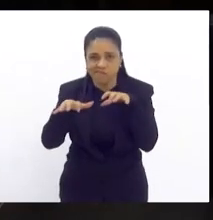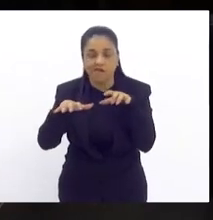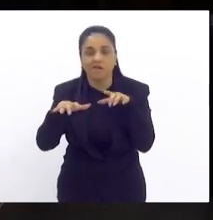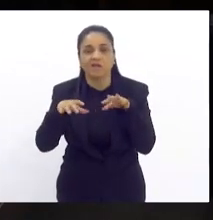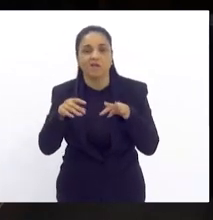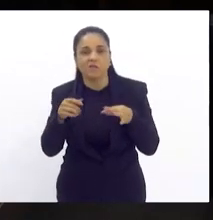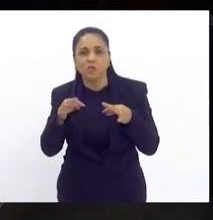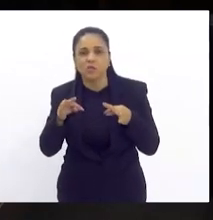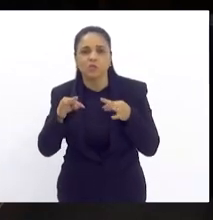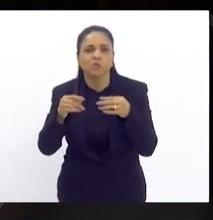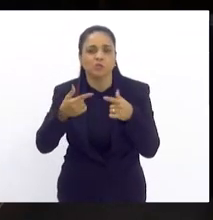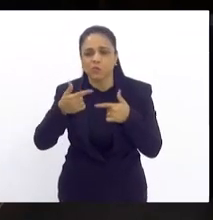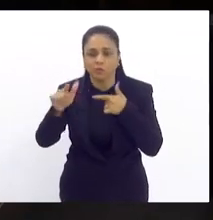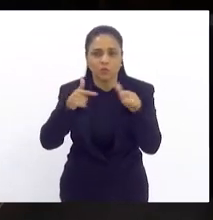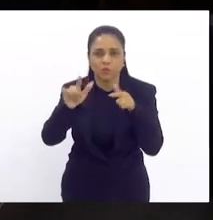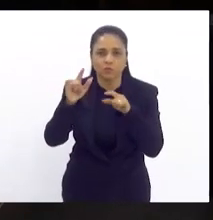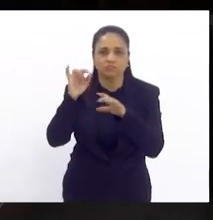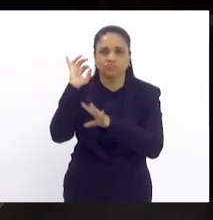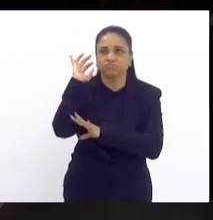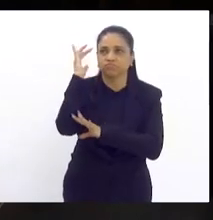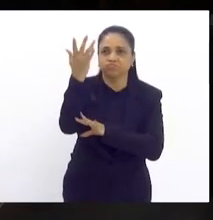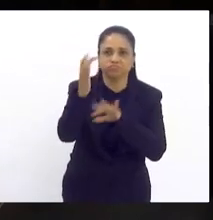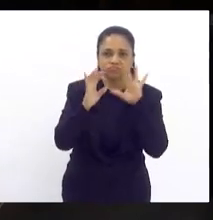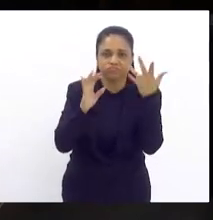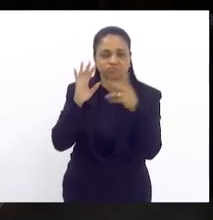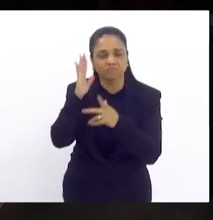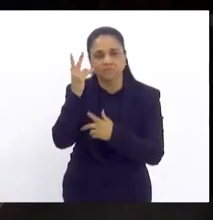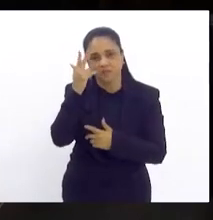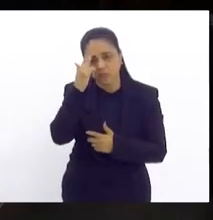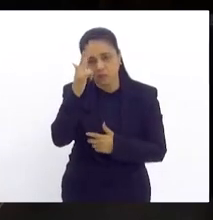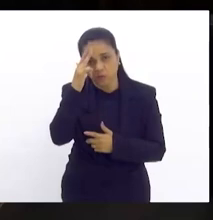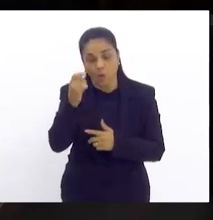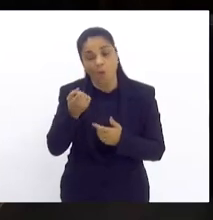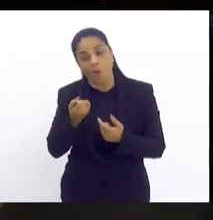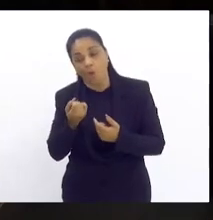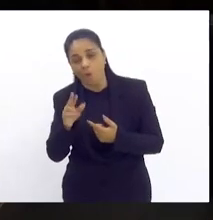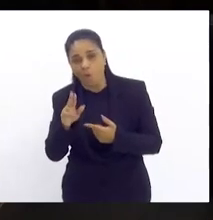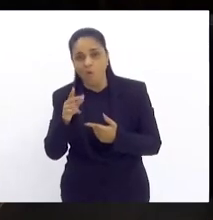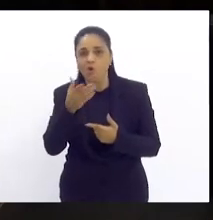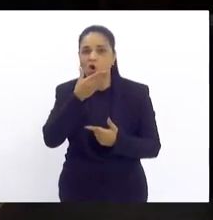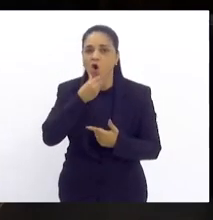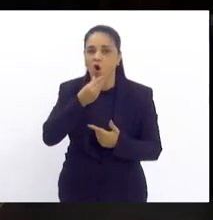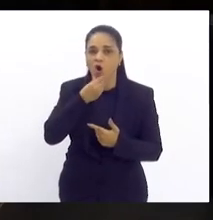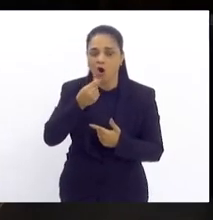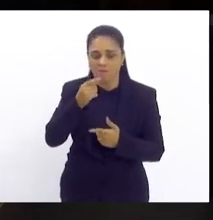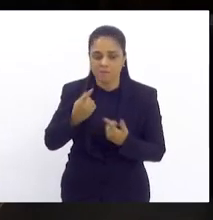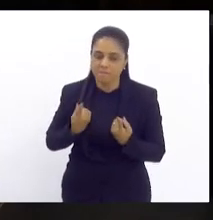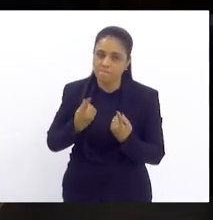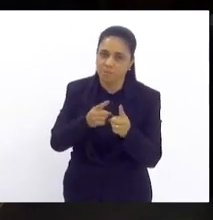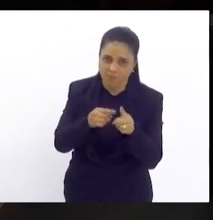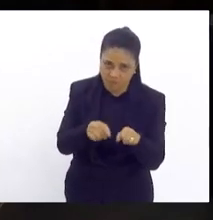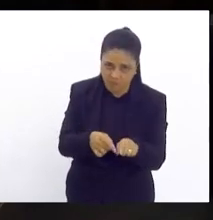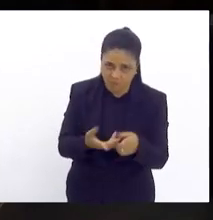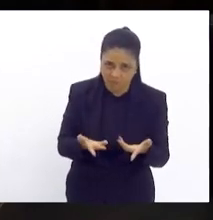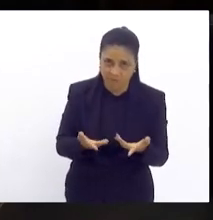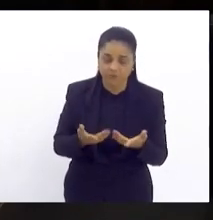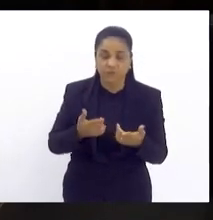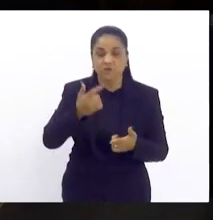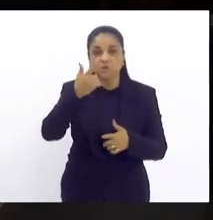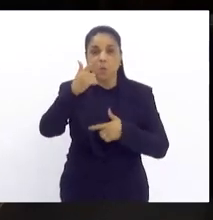catástrofes naturais ou provocadas pelo homem. O nosso papel, senhor